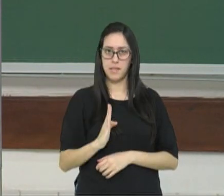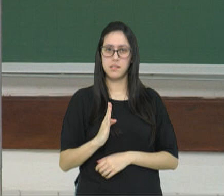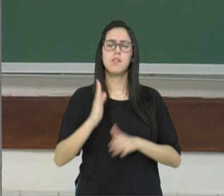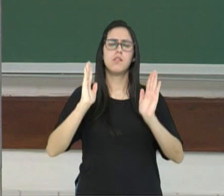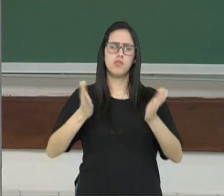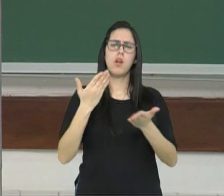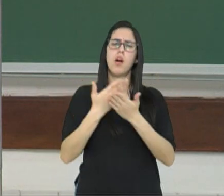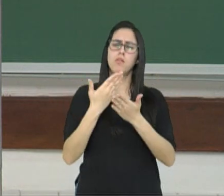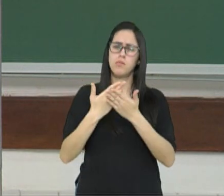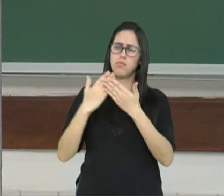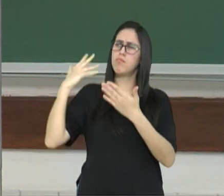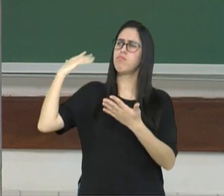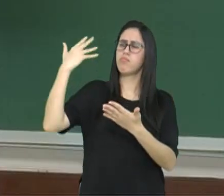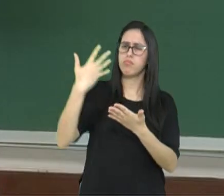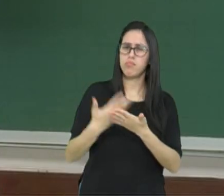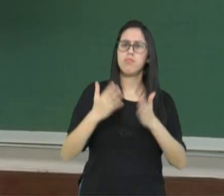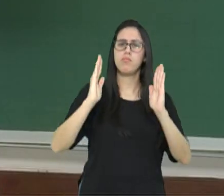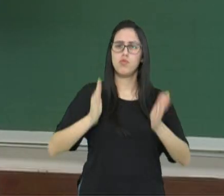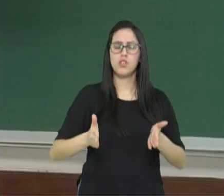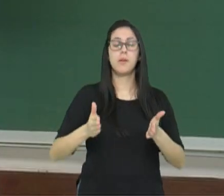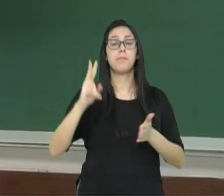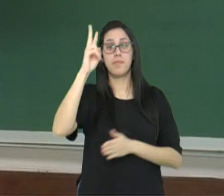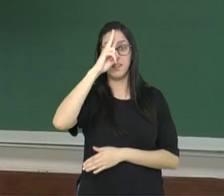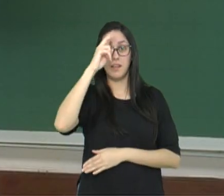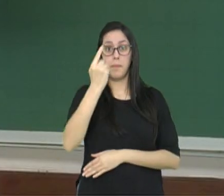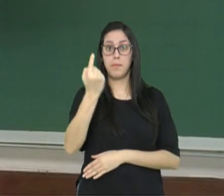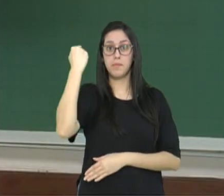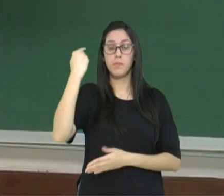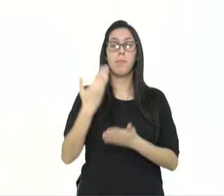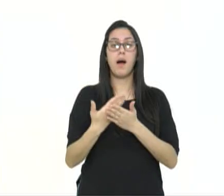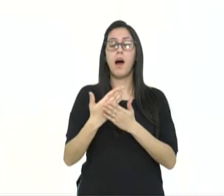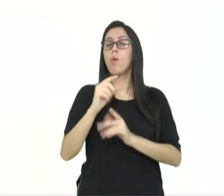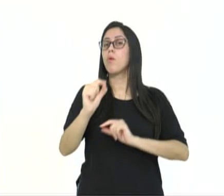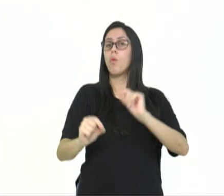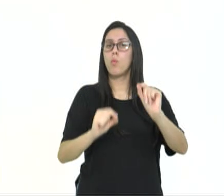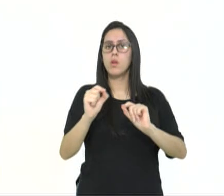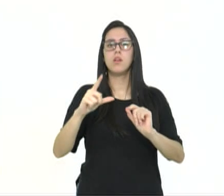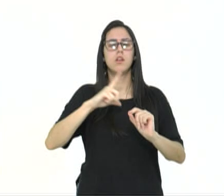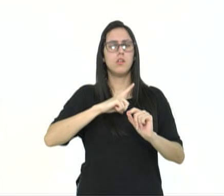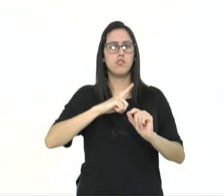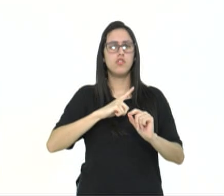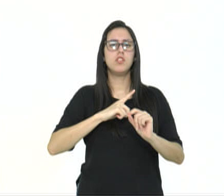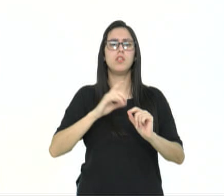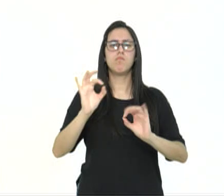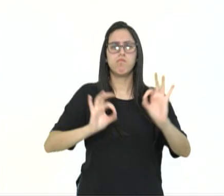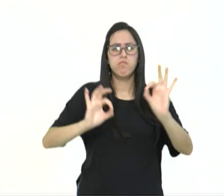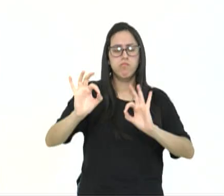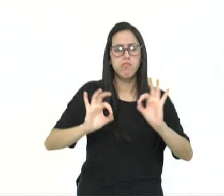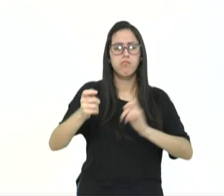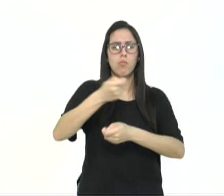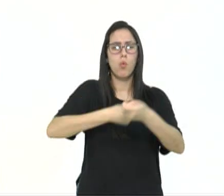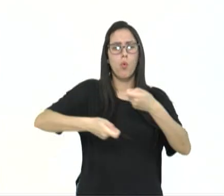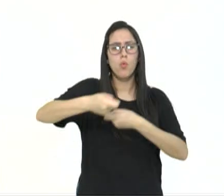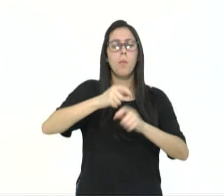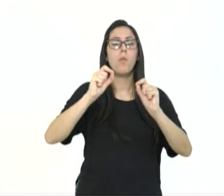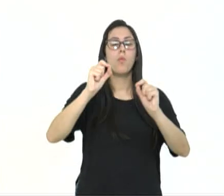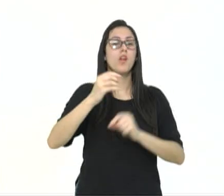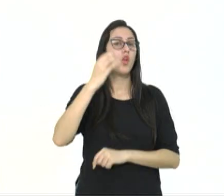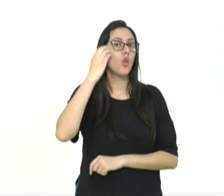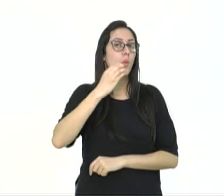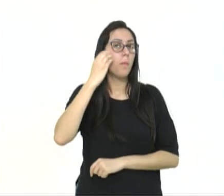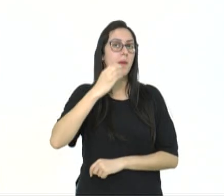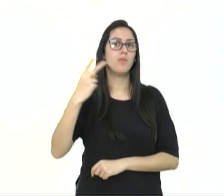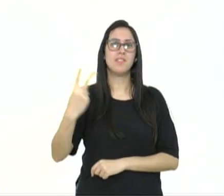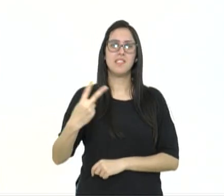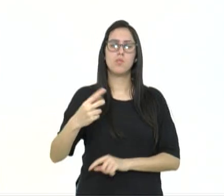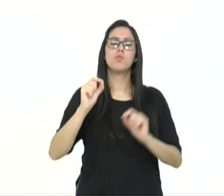aulas anteriores. Como a gente viu nas últimas aulas, a organização econômica do Brasil durante o reinado de Dom Pedro II. Vamos lembrar que